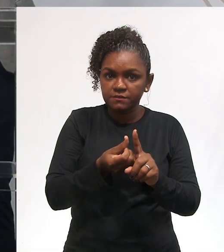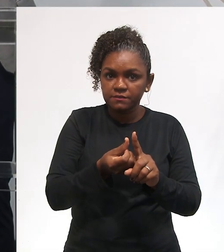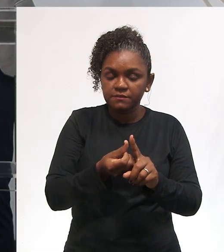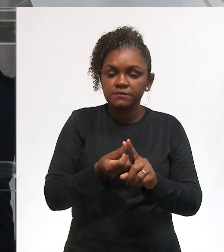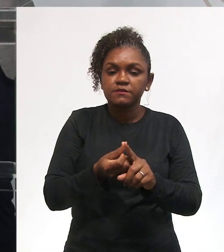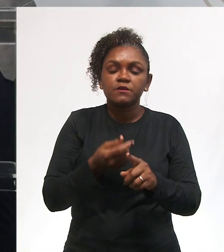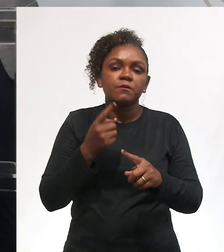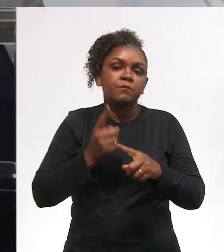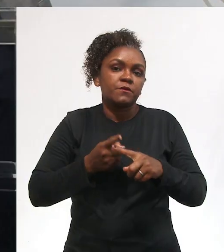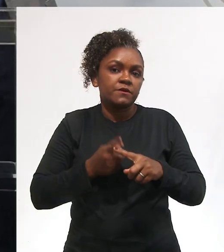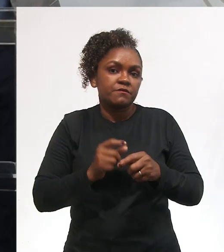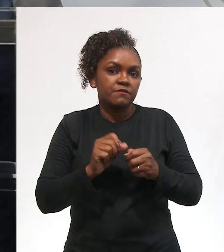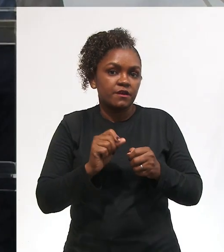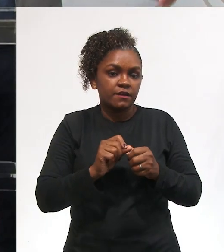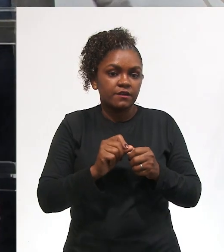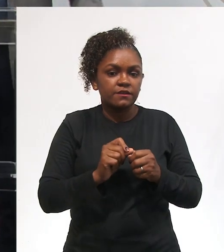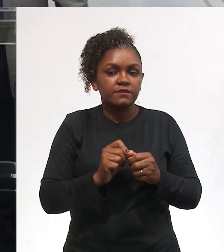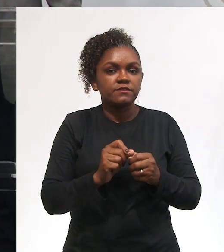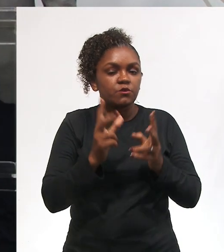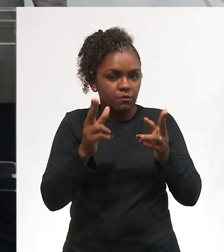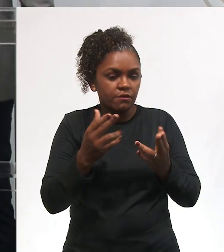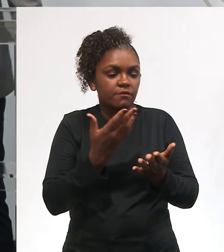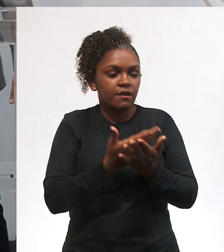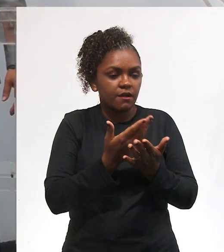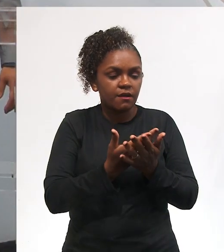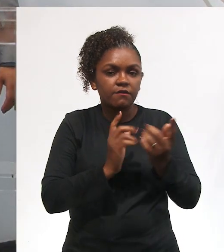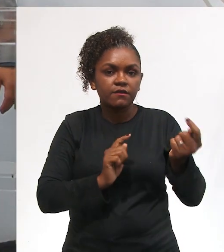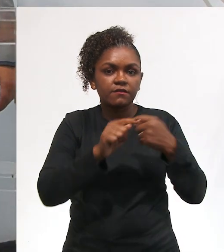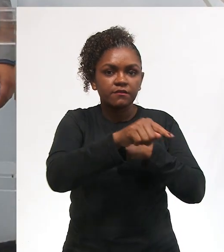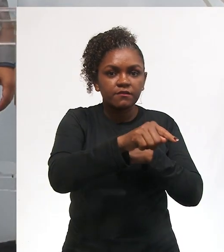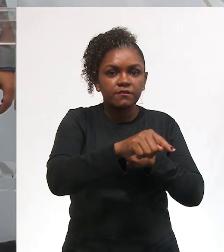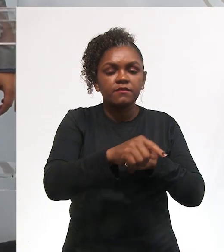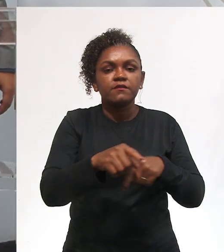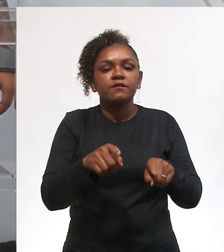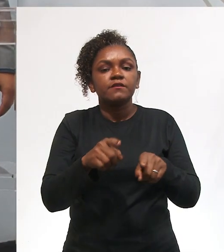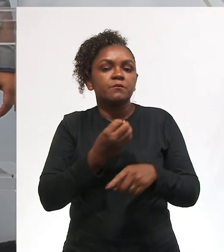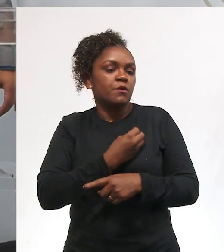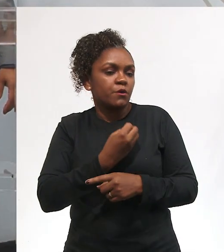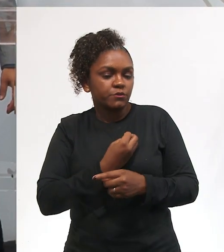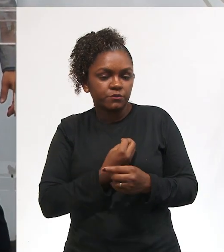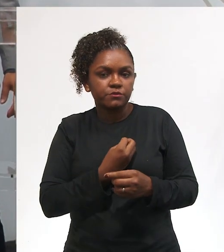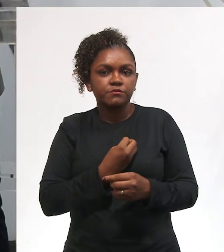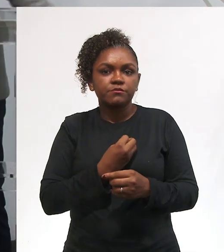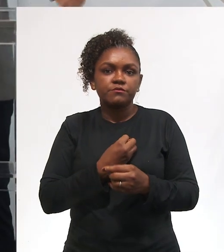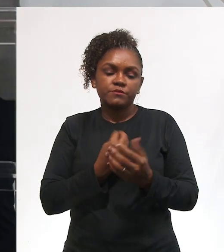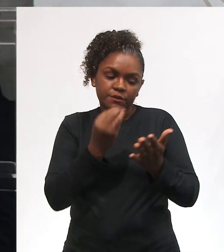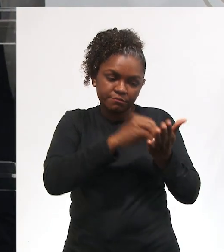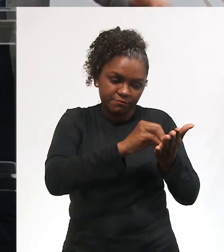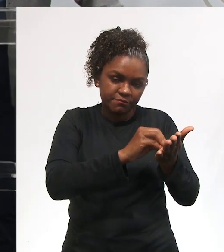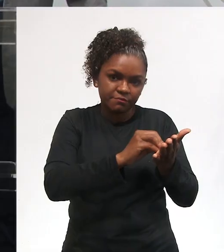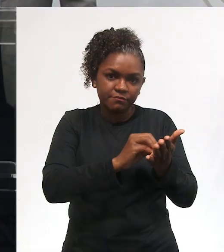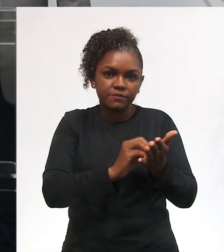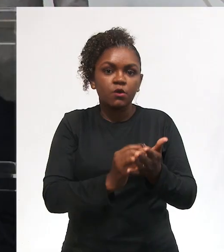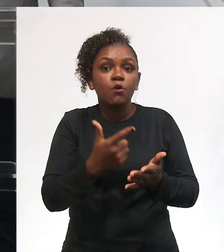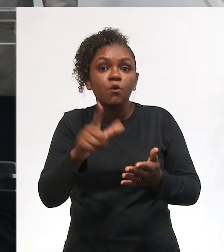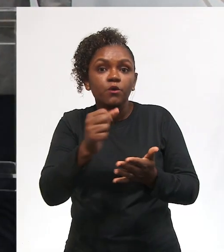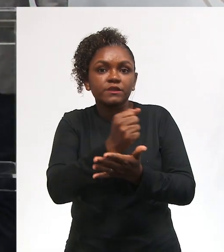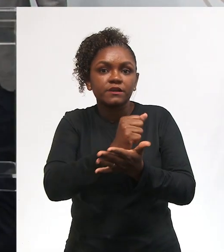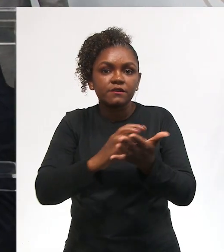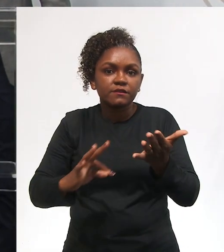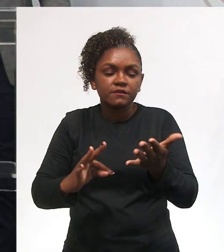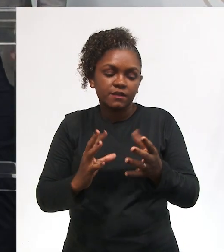atividades ativas, uma sala de aula invertida, que vale tantos pontos, umas questões que você vai responder em sala de aula, que vale tantos pontos,